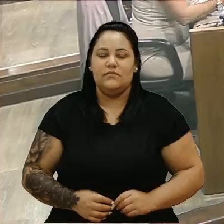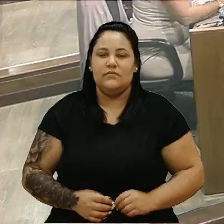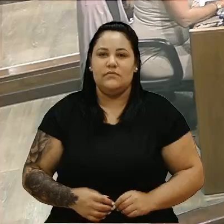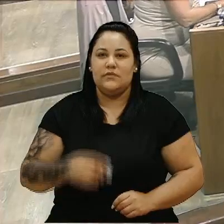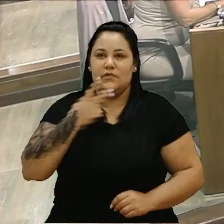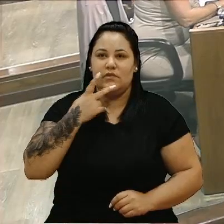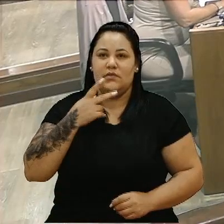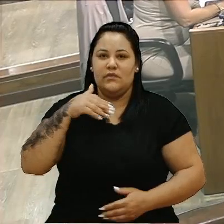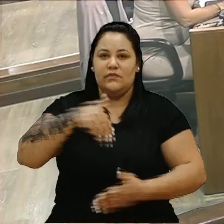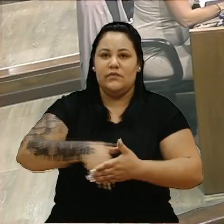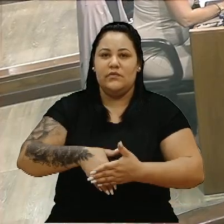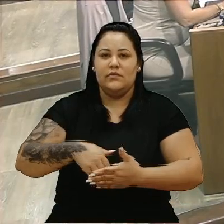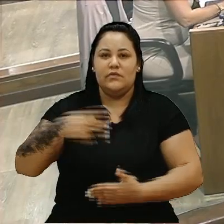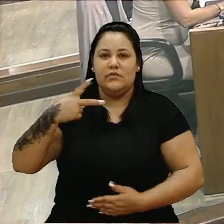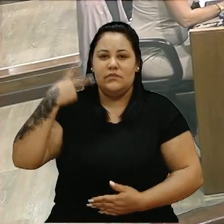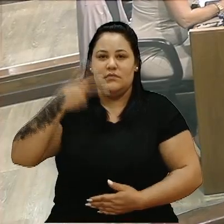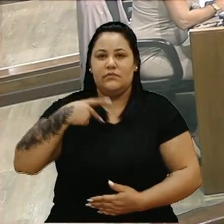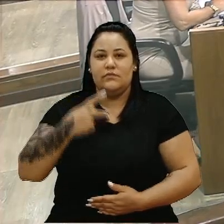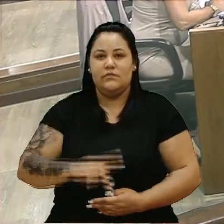Vereador Pedro Rodrigues.